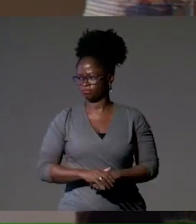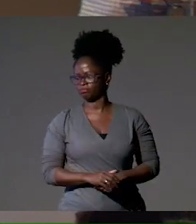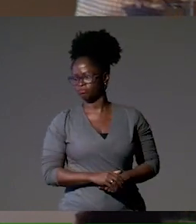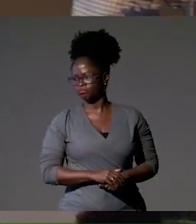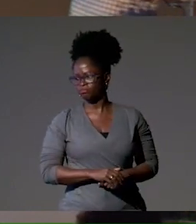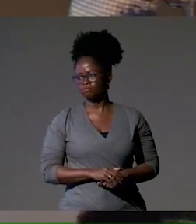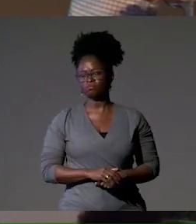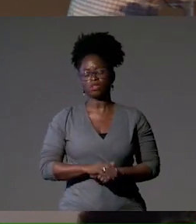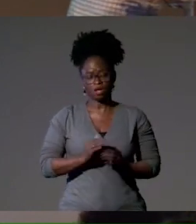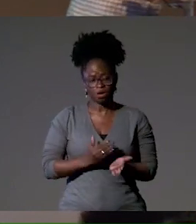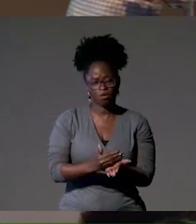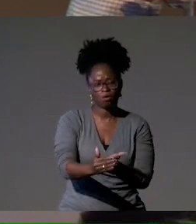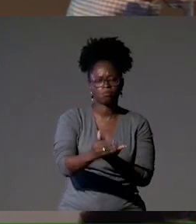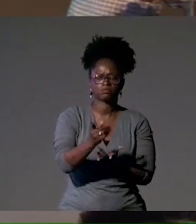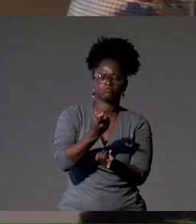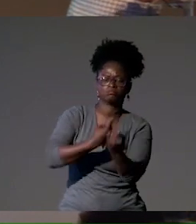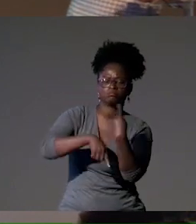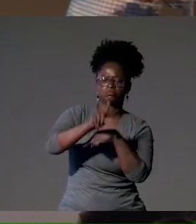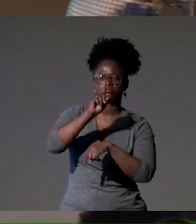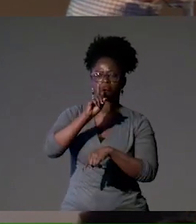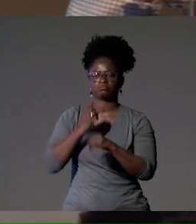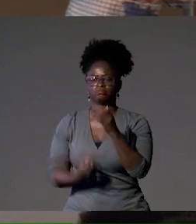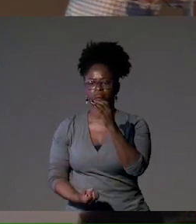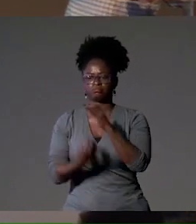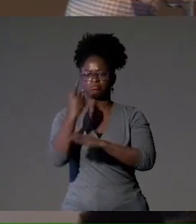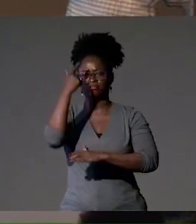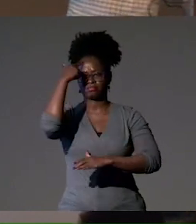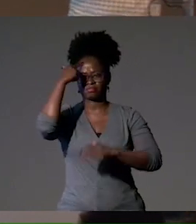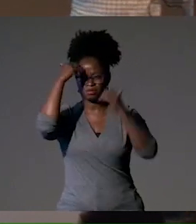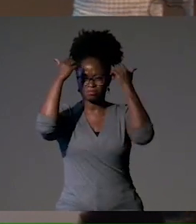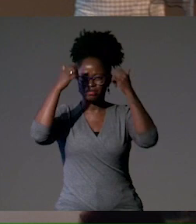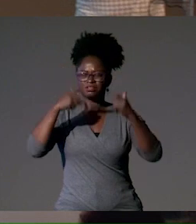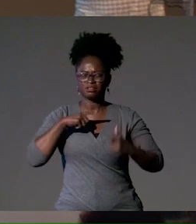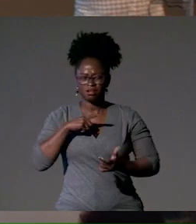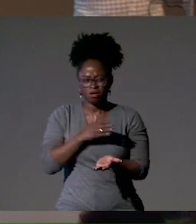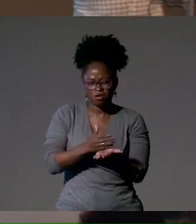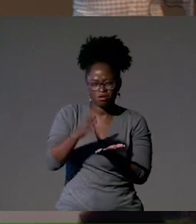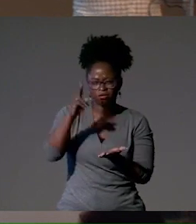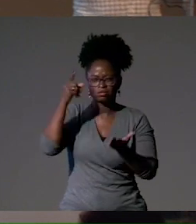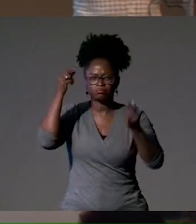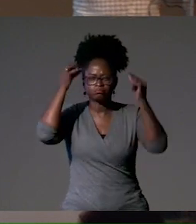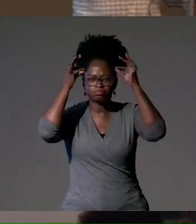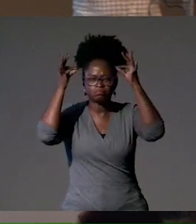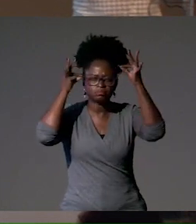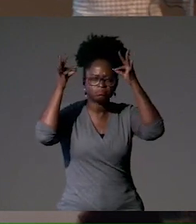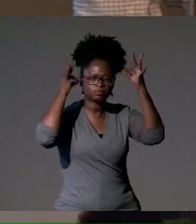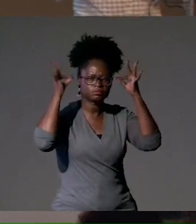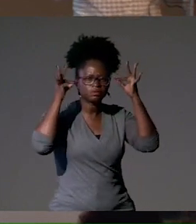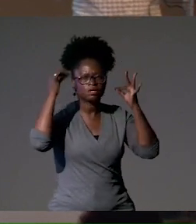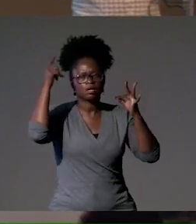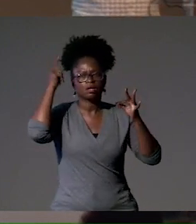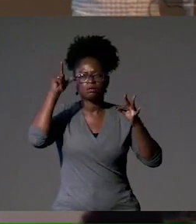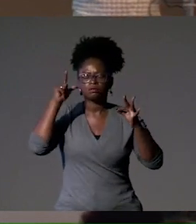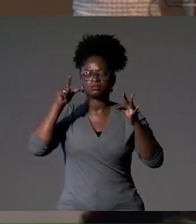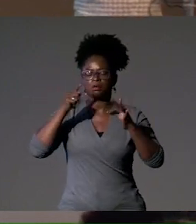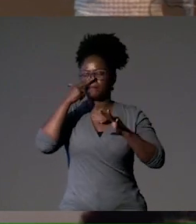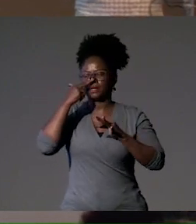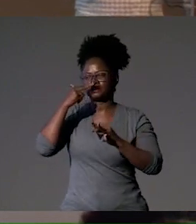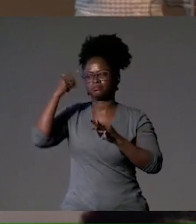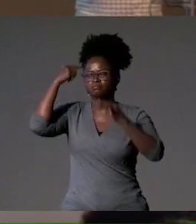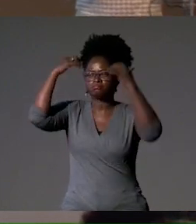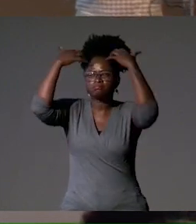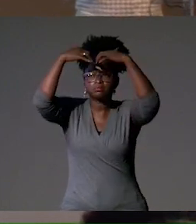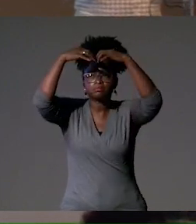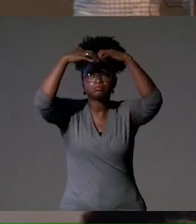Muda e começa a ajudar quando surge o eletroencefalograma, aquele aparelho que você coloca os eletrodos na cabeça e você consegue ver a atividade elétrica